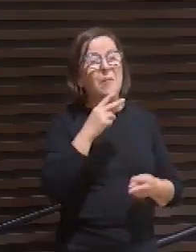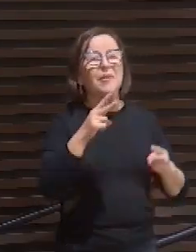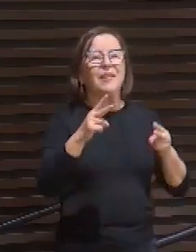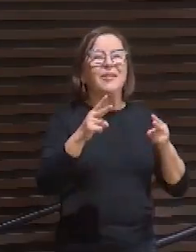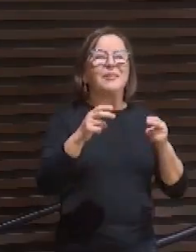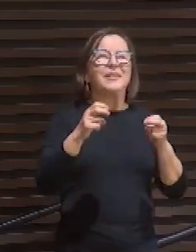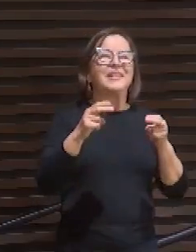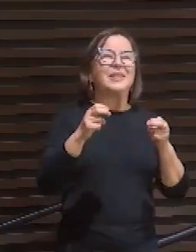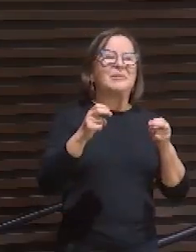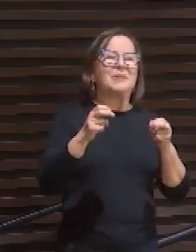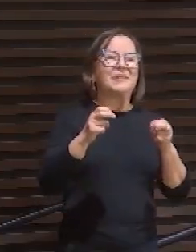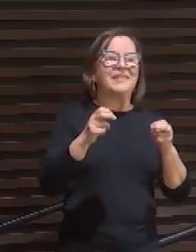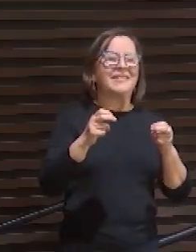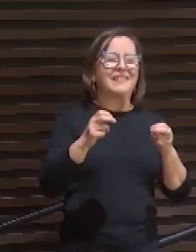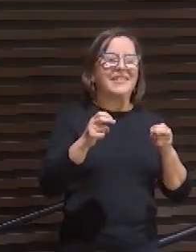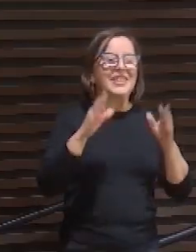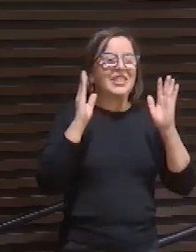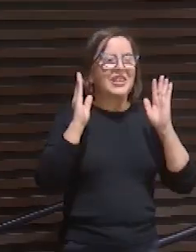descansou.